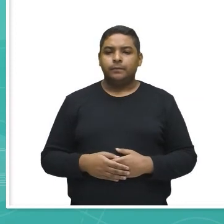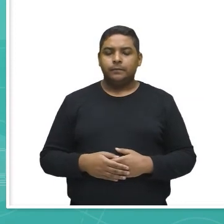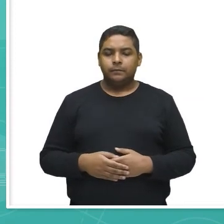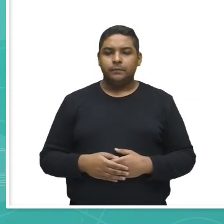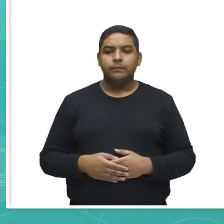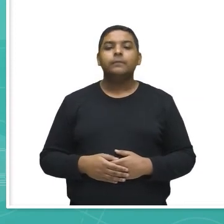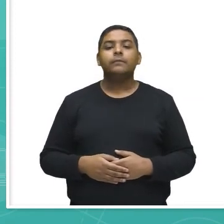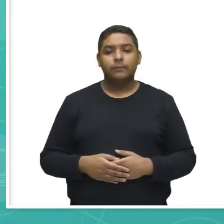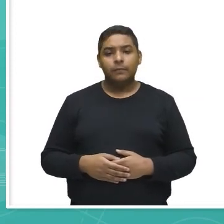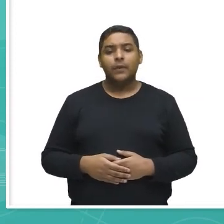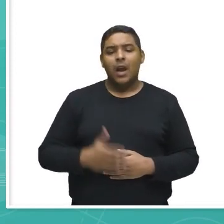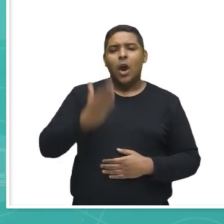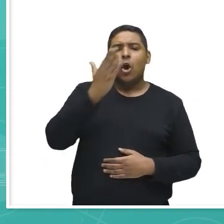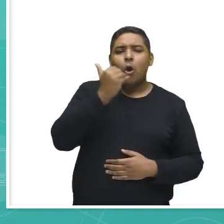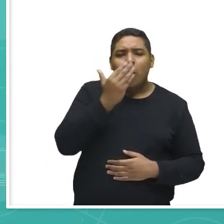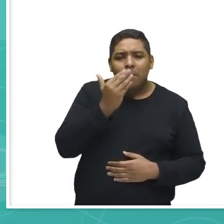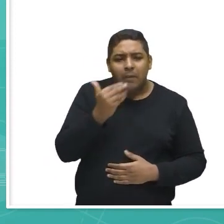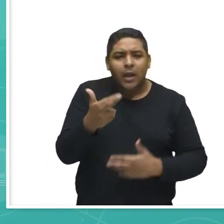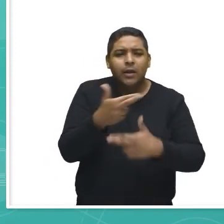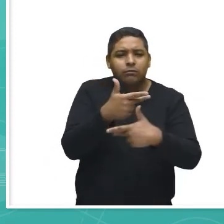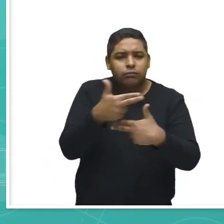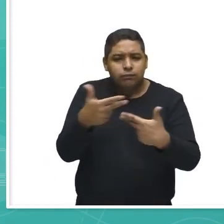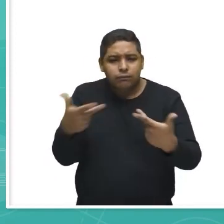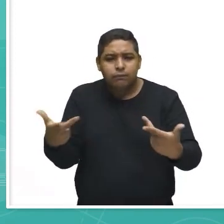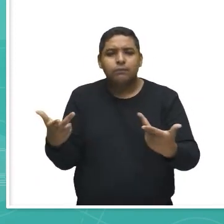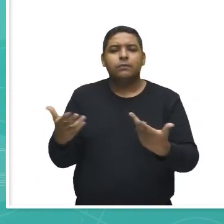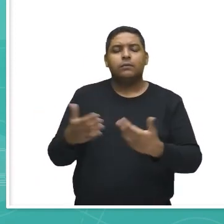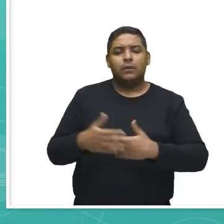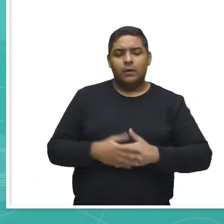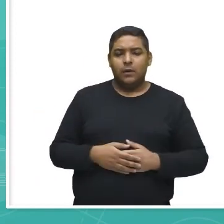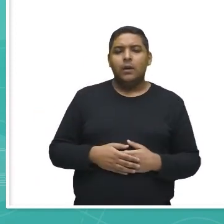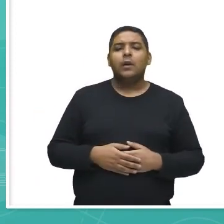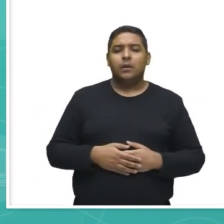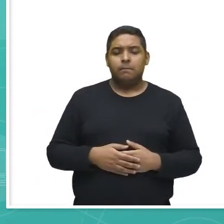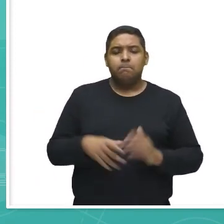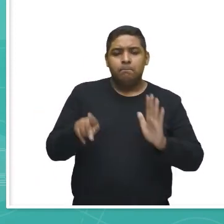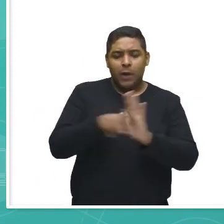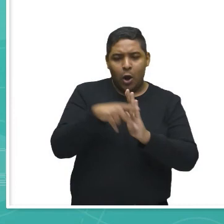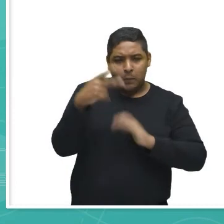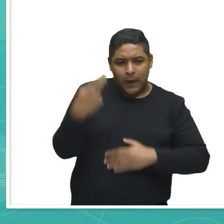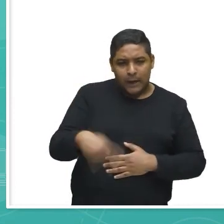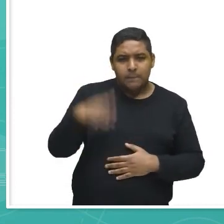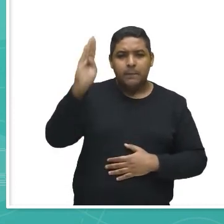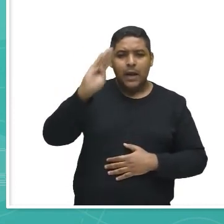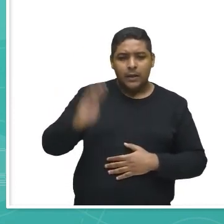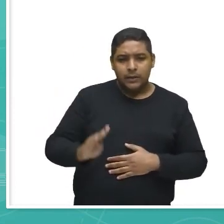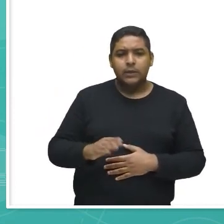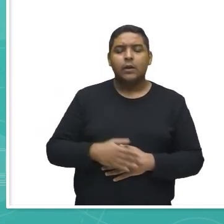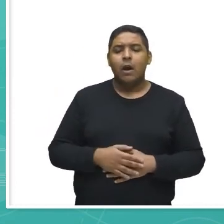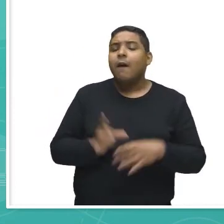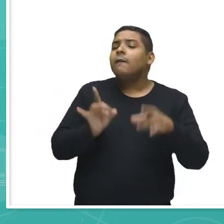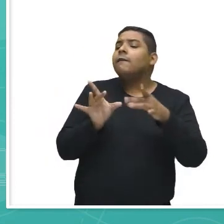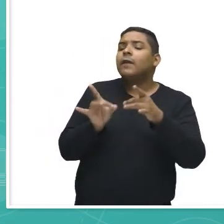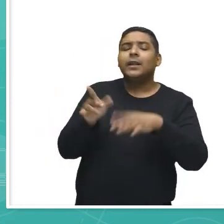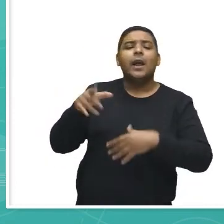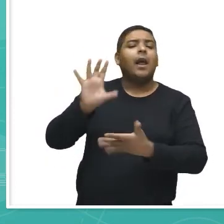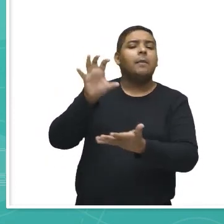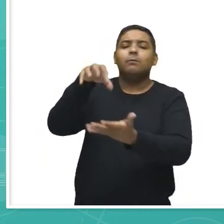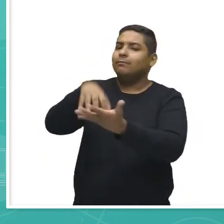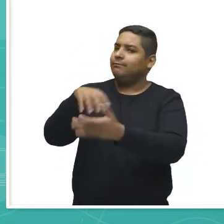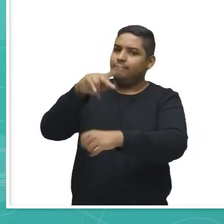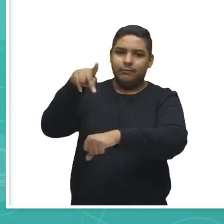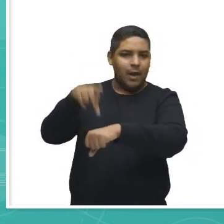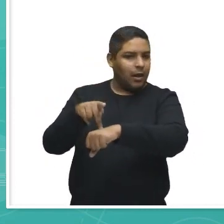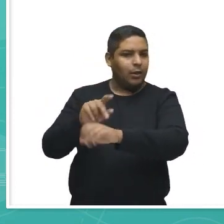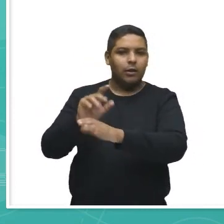que aqui tinha-se na época, os alimentos tropicais, e só podia vender aí para a metrópole,